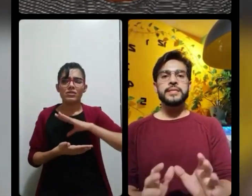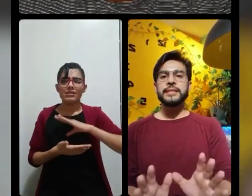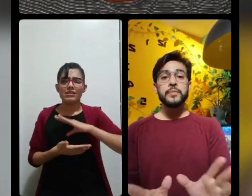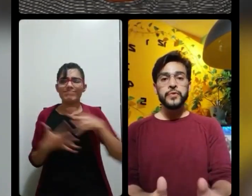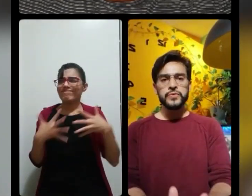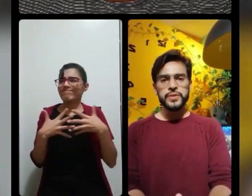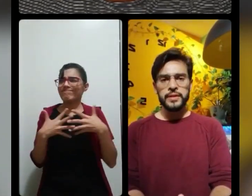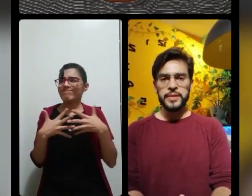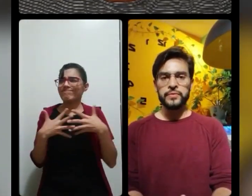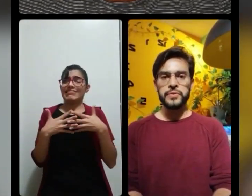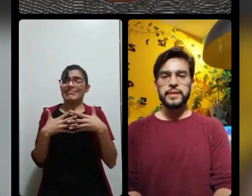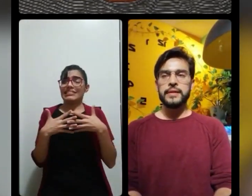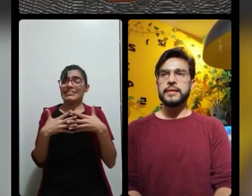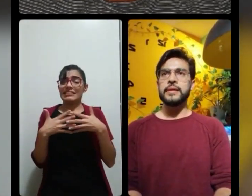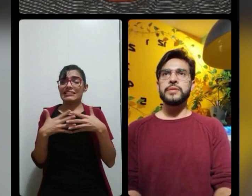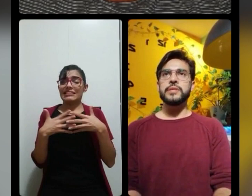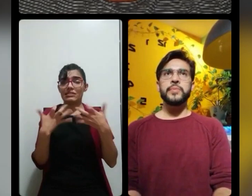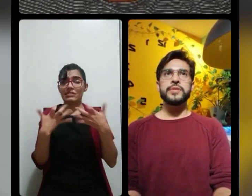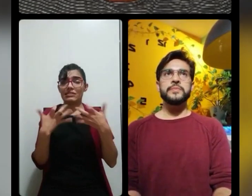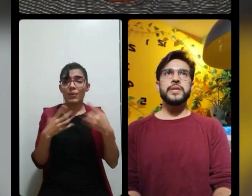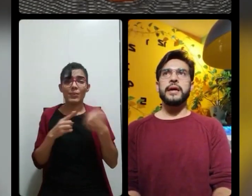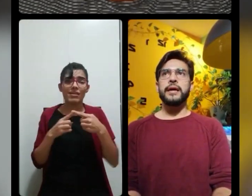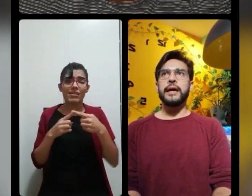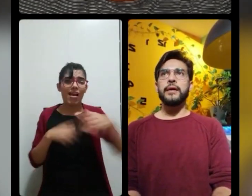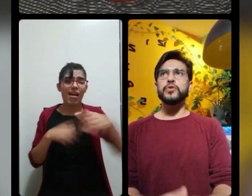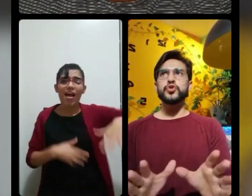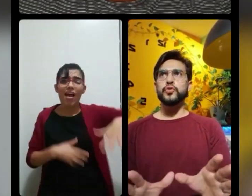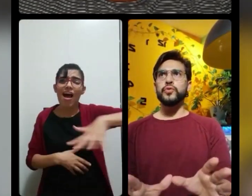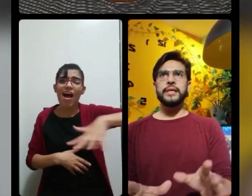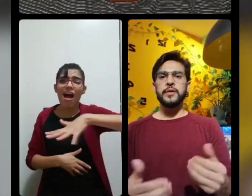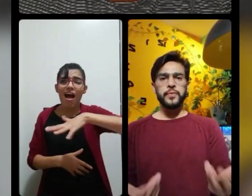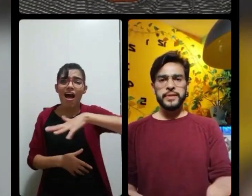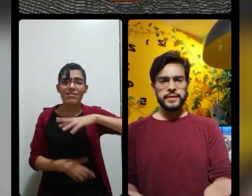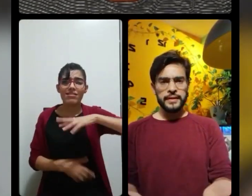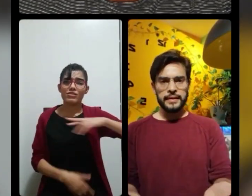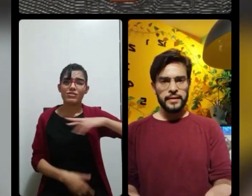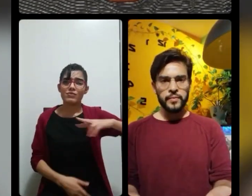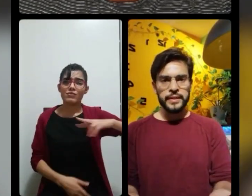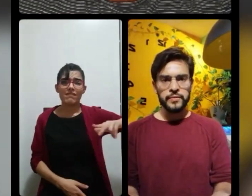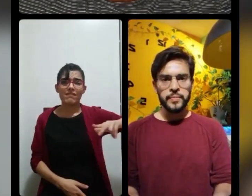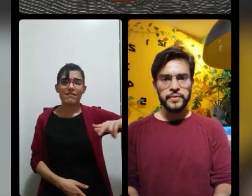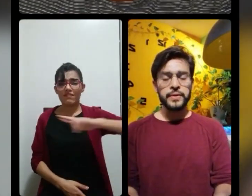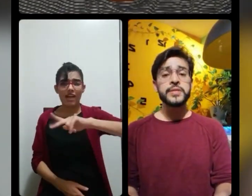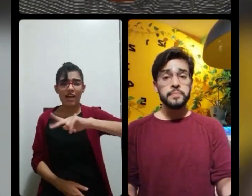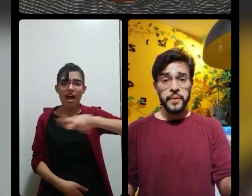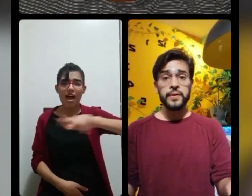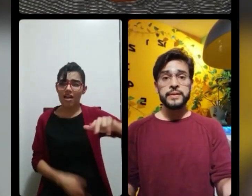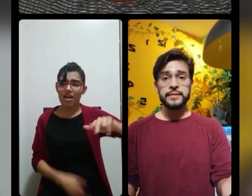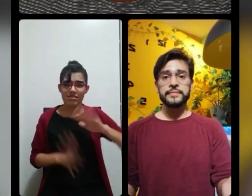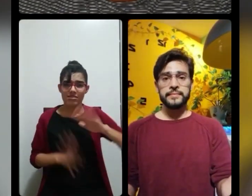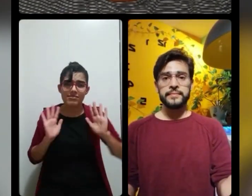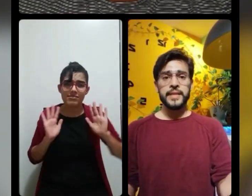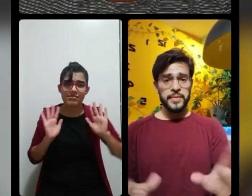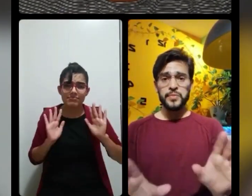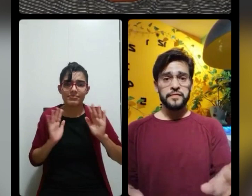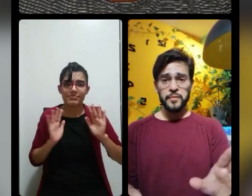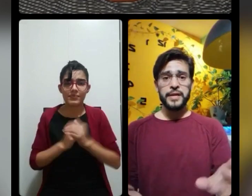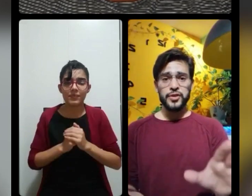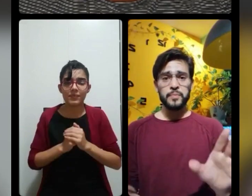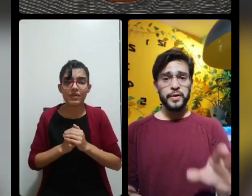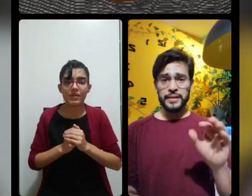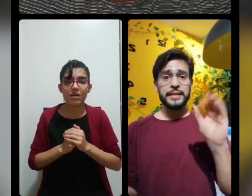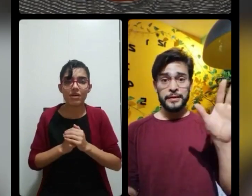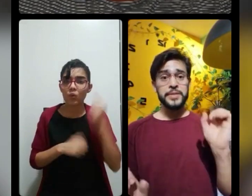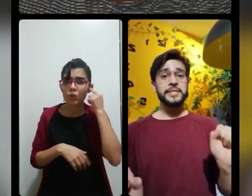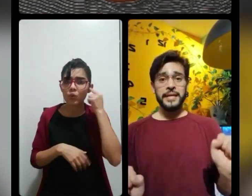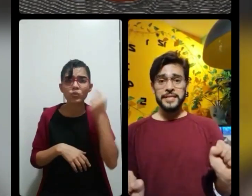porque ela se dá em muitos âmbitos. Então, por exemplo, o surdo ele não poderia ler a obra em língua portuguesa? Pode. Da mesma forma